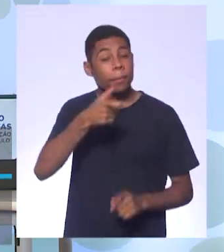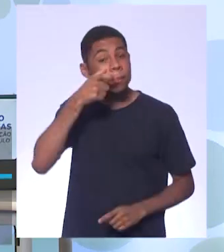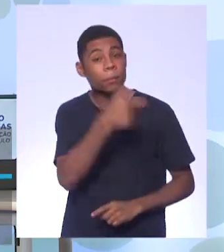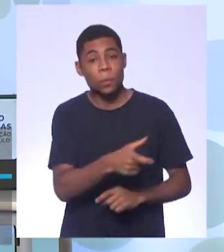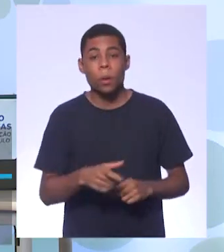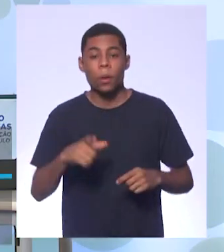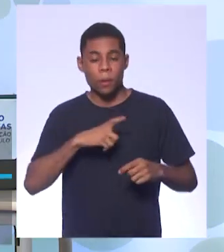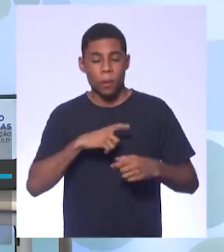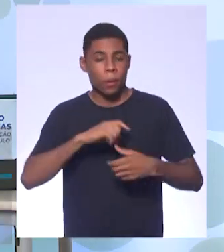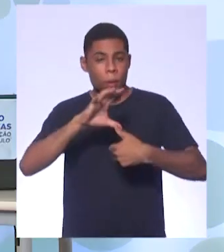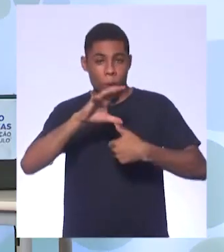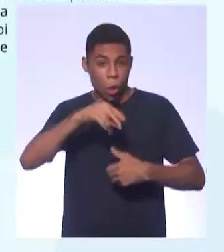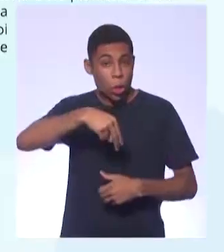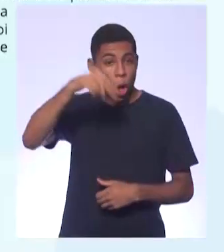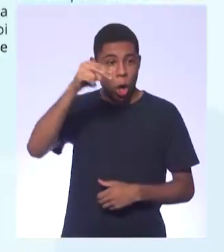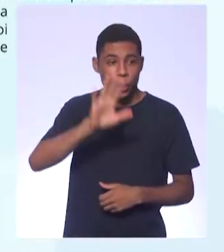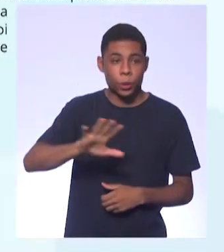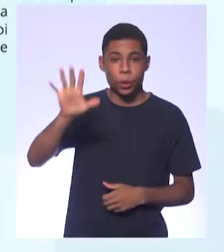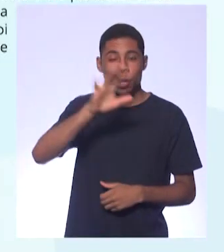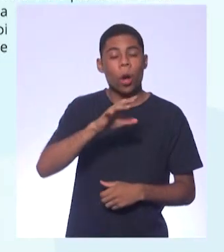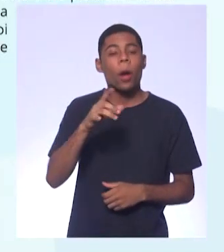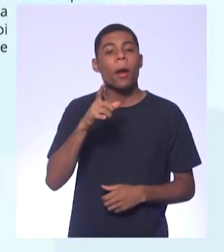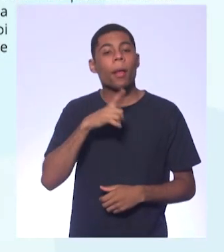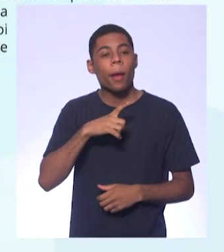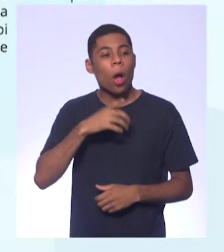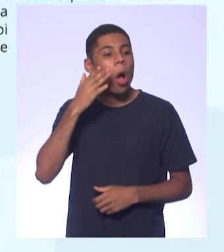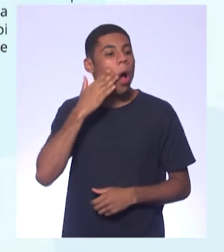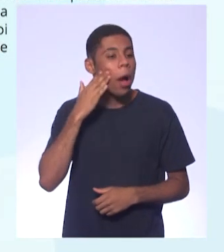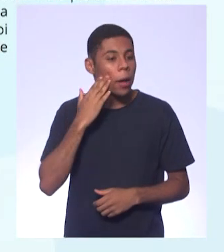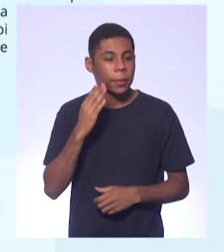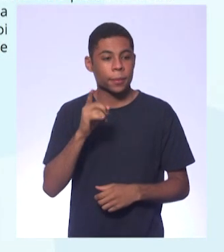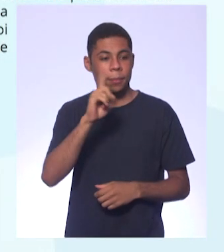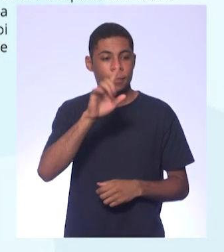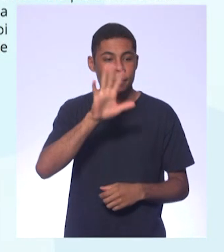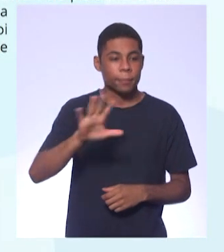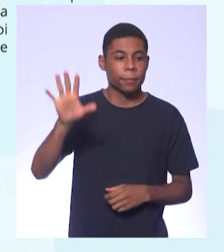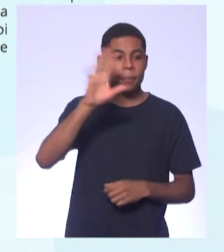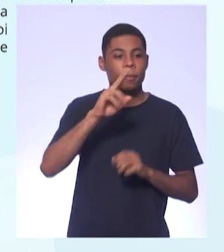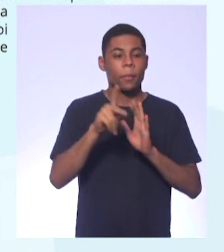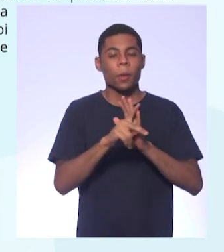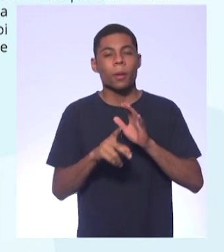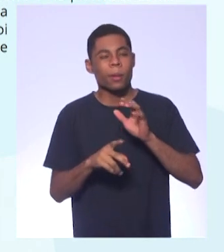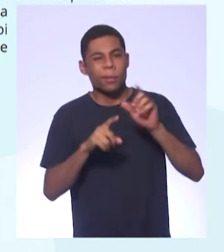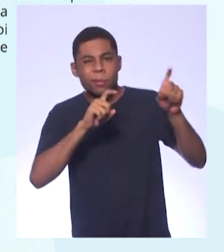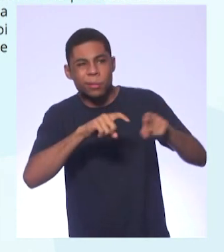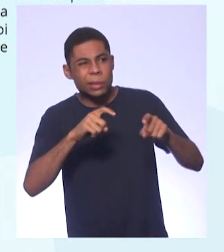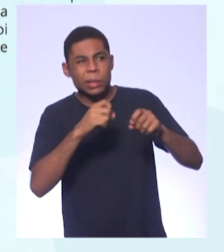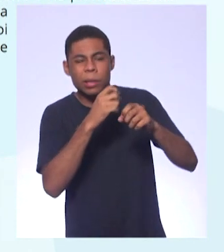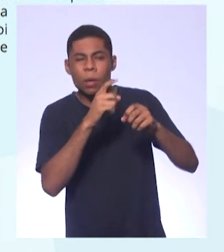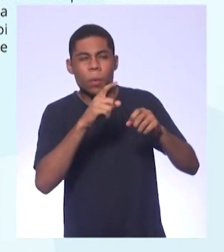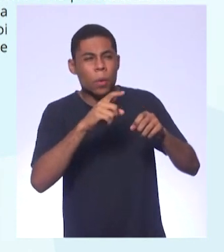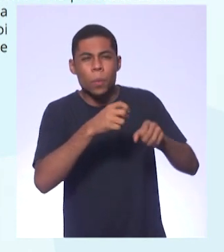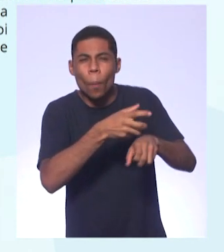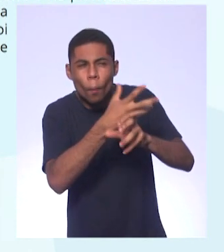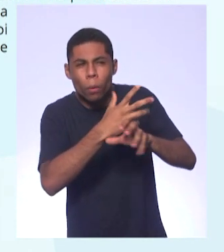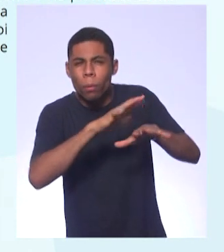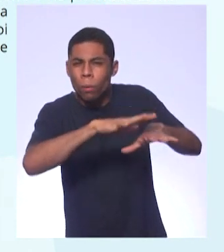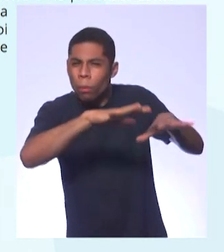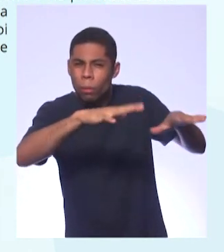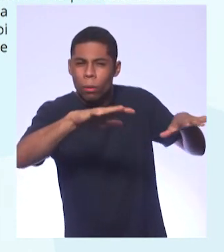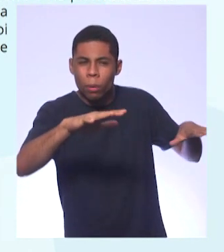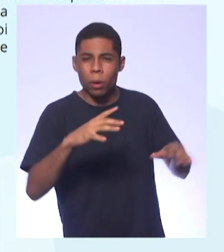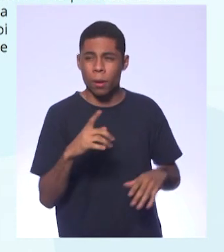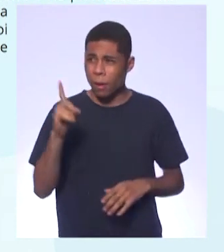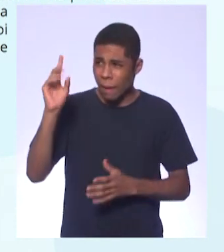região norte, em rosa, as drogas do sertão, que aí são as especiarias, os condimentos, né, que muito faltava